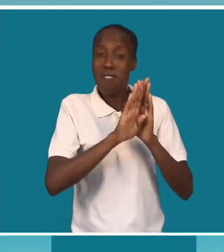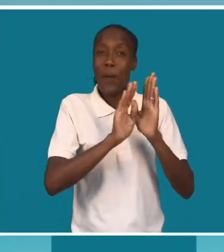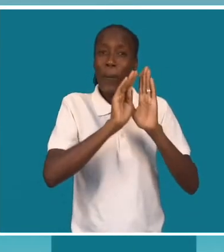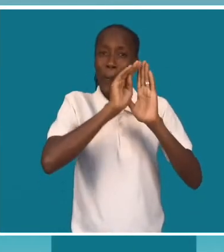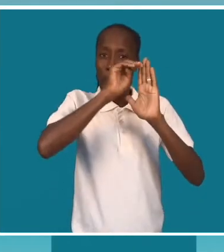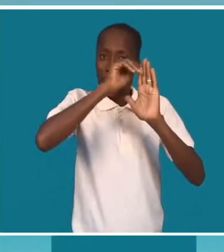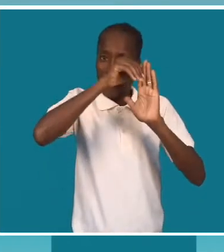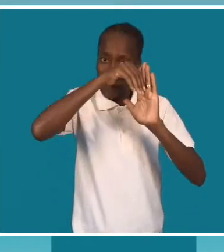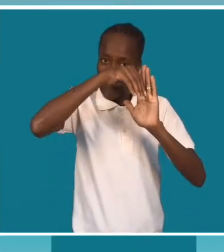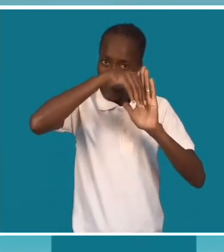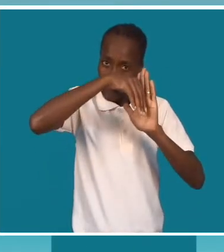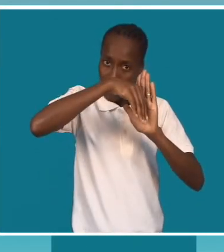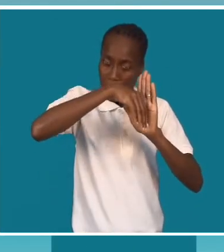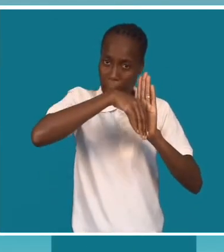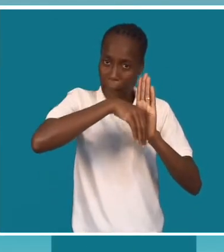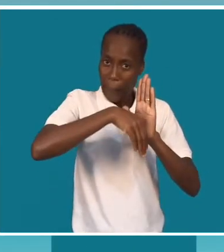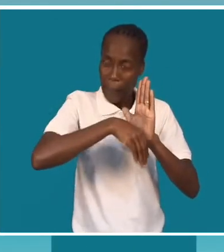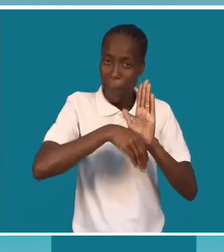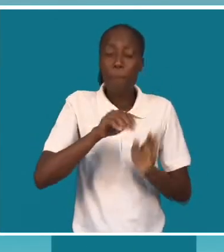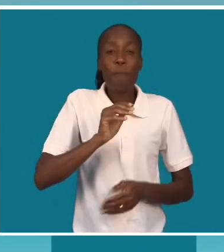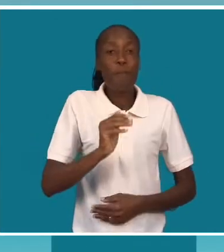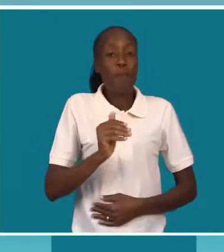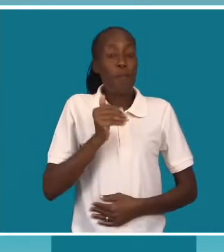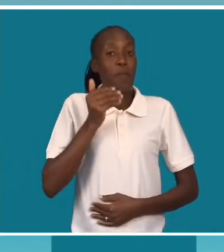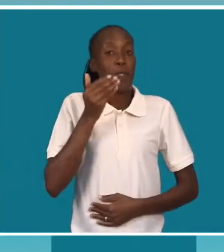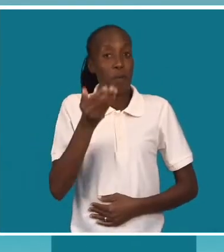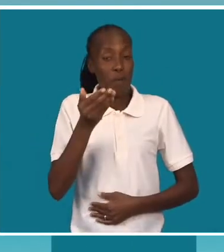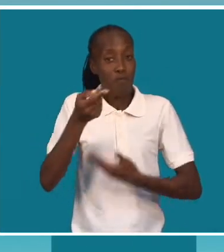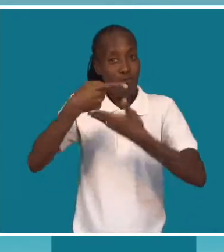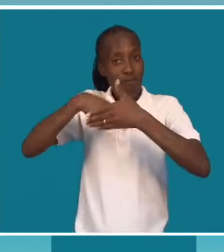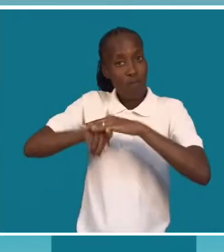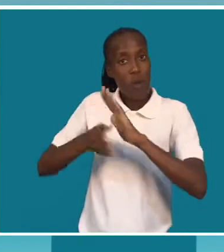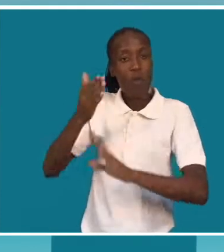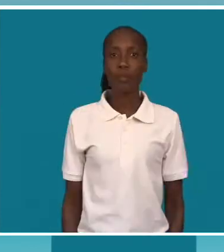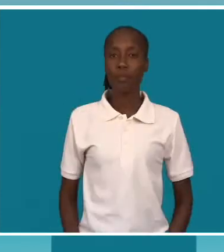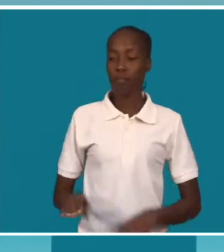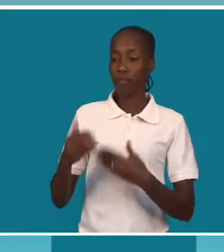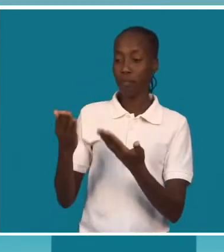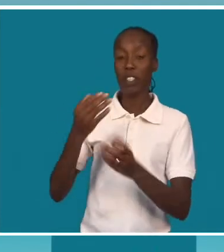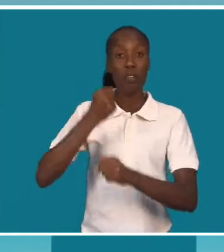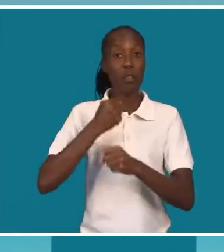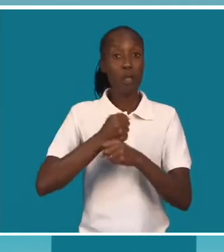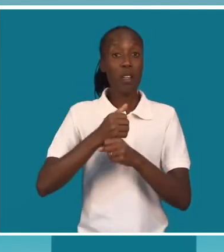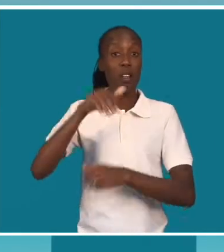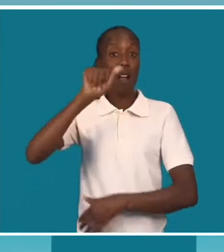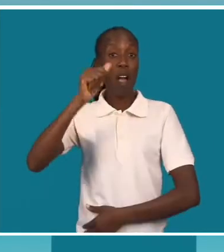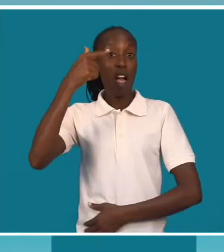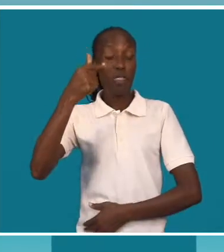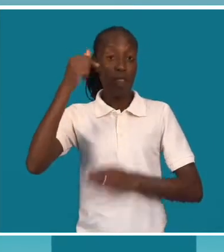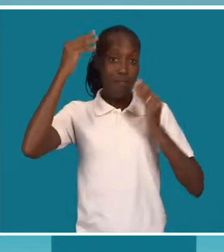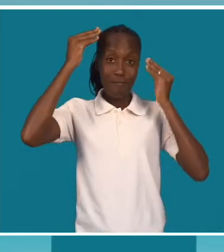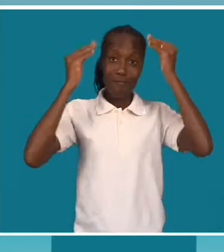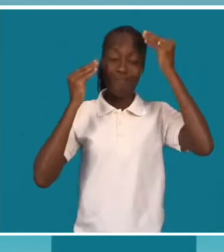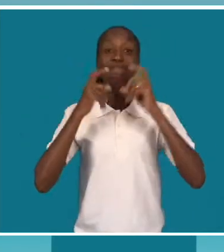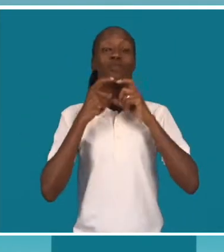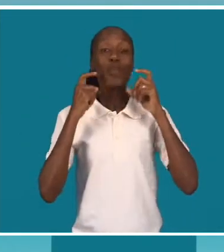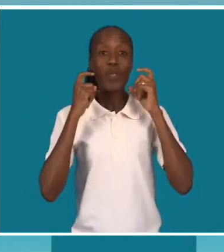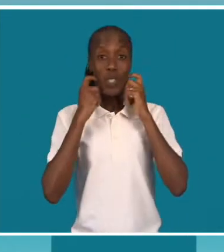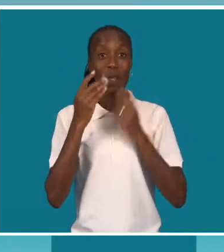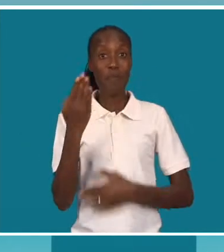Então, do que eu baixei, me dirigi a fisioterapia. Funcionário da Autoridade